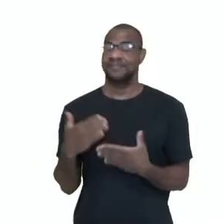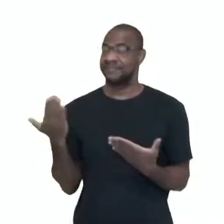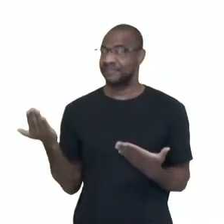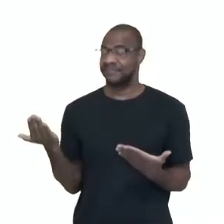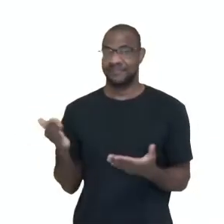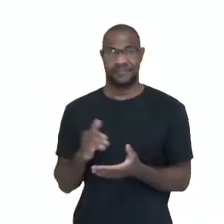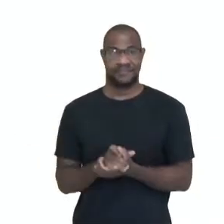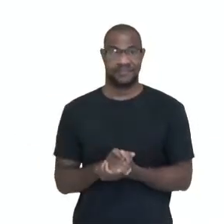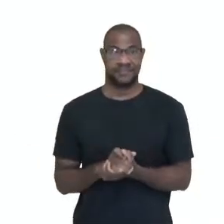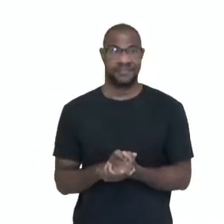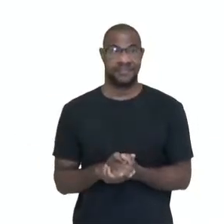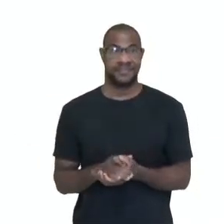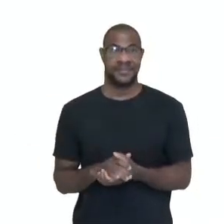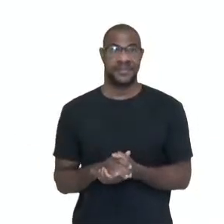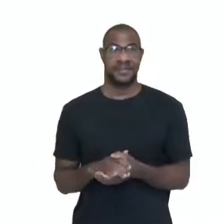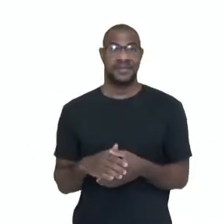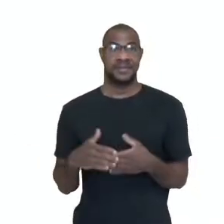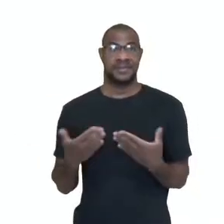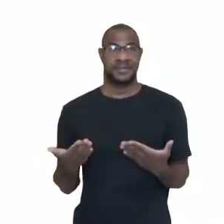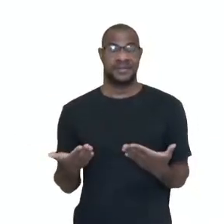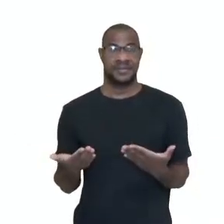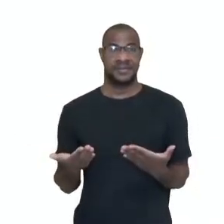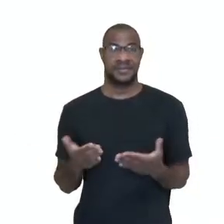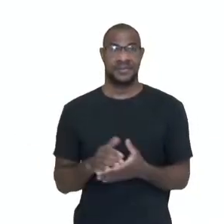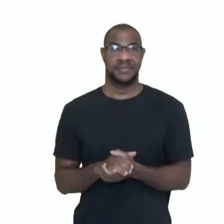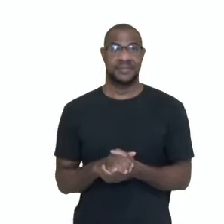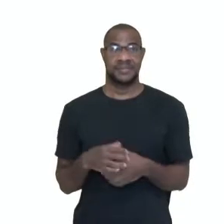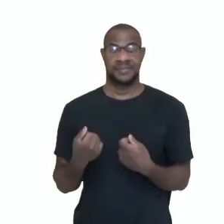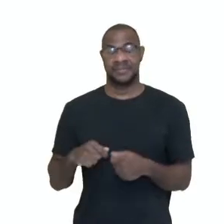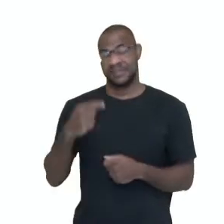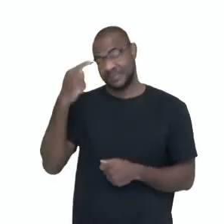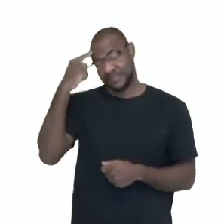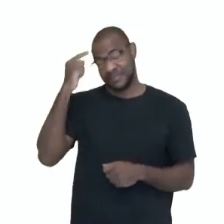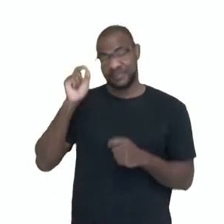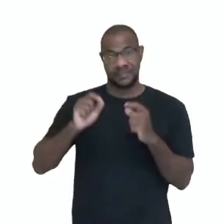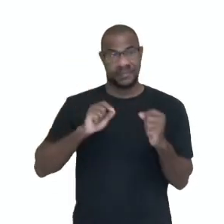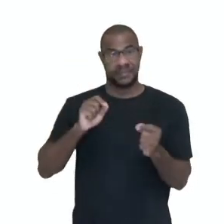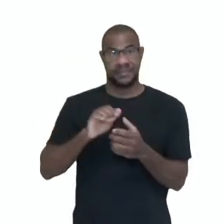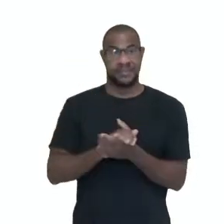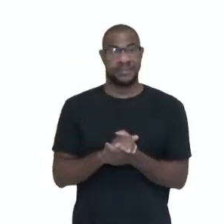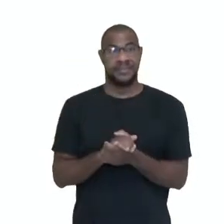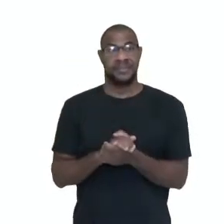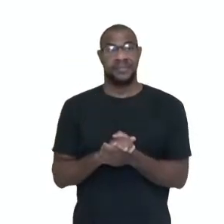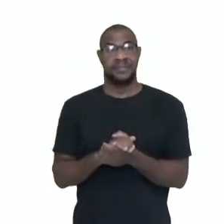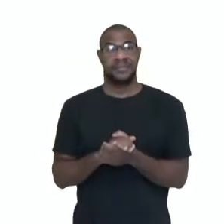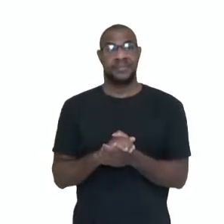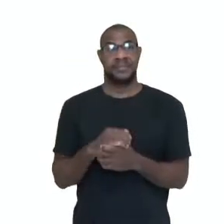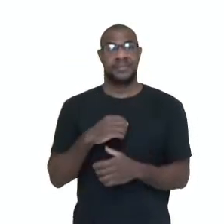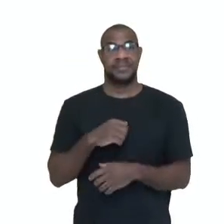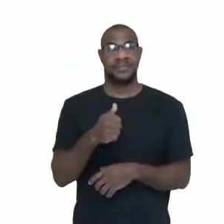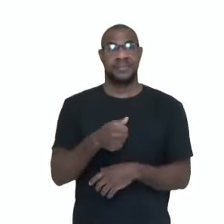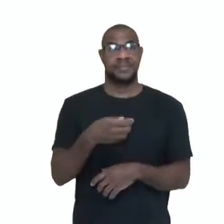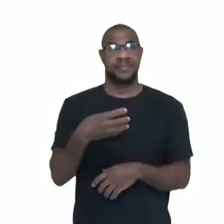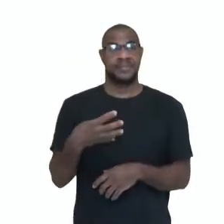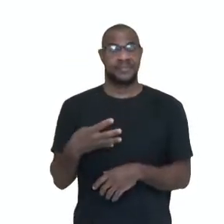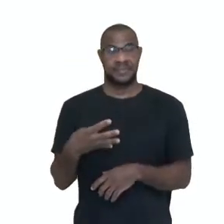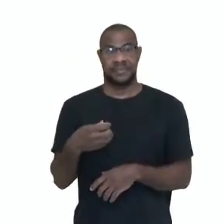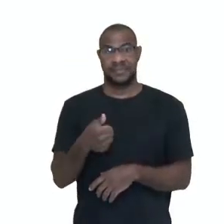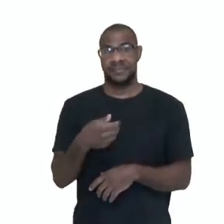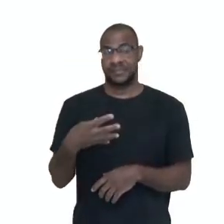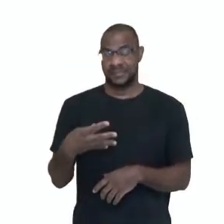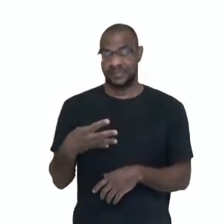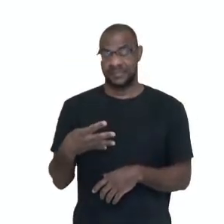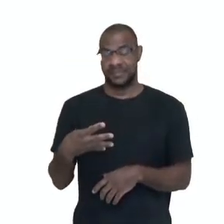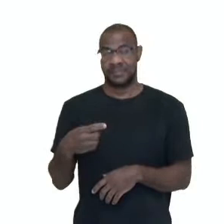é 6 metros quadrados, o seu João tem que pensar o seguinte, ele tem que pegar 144 metros, subtrair dos